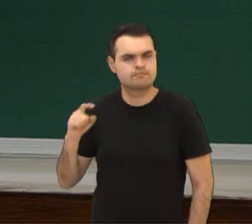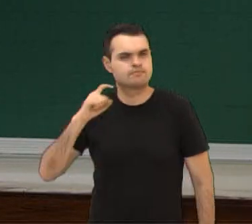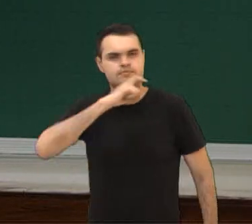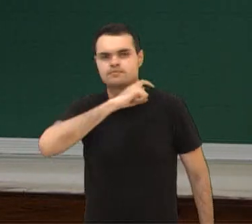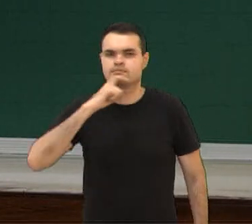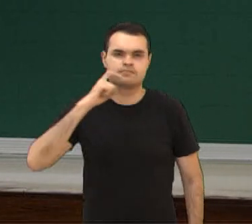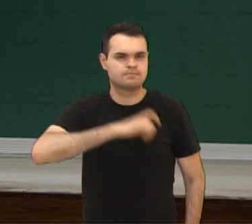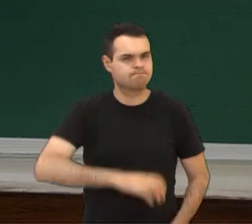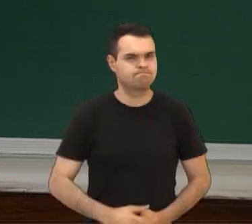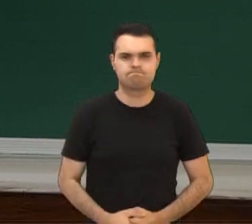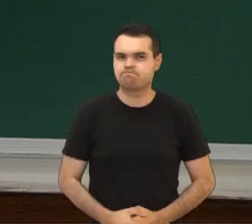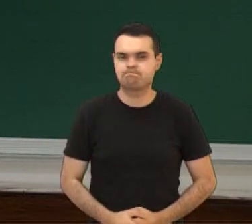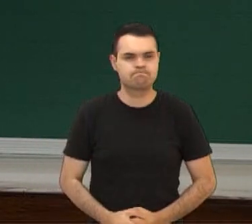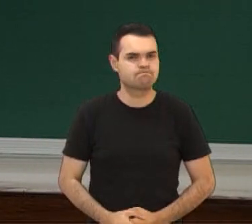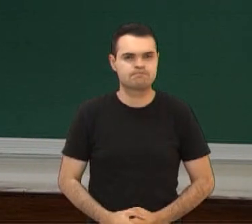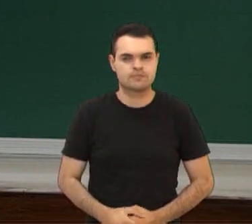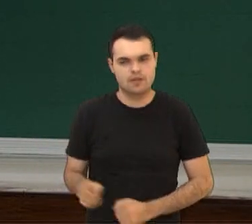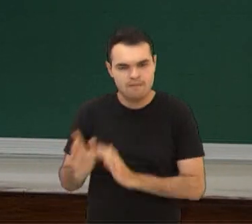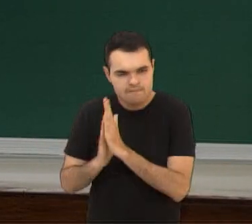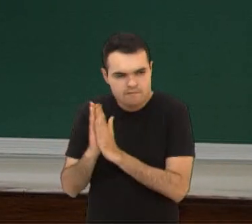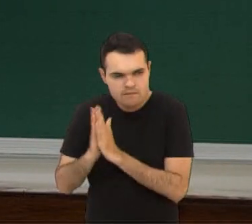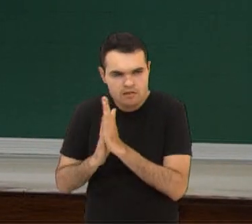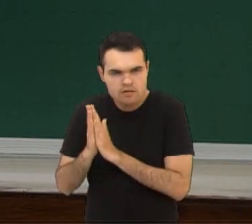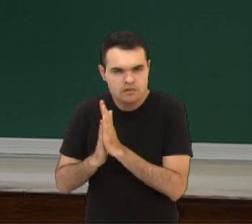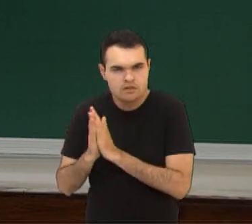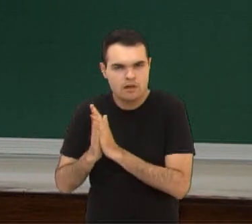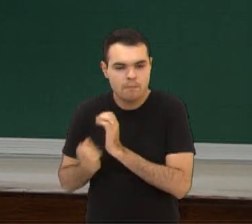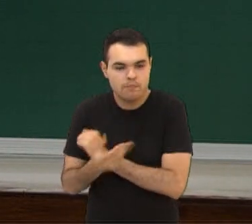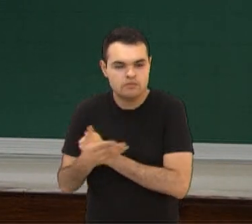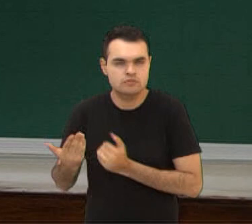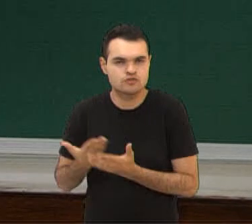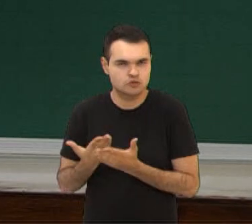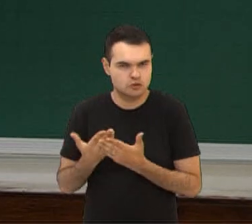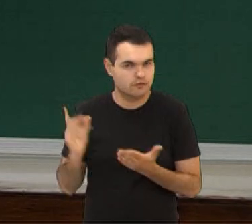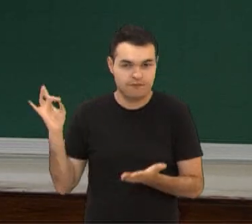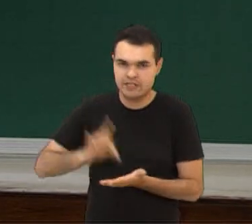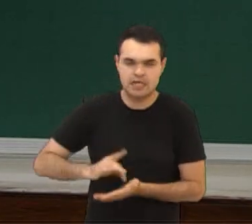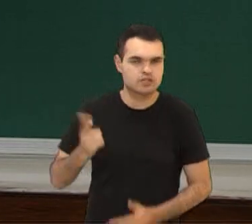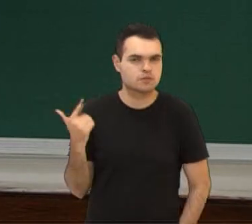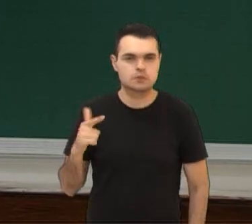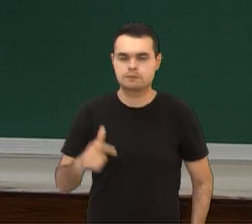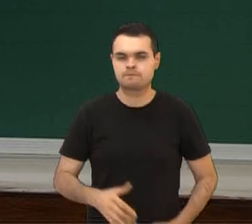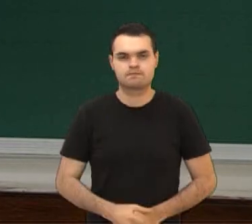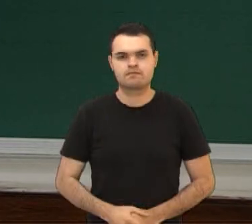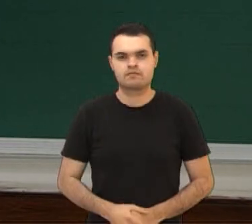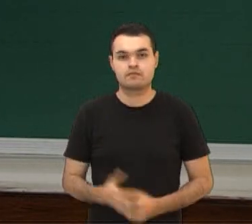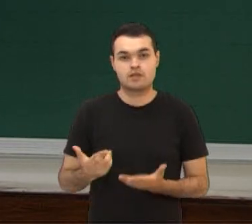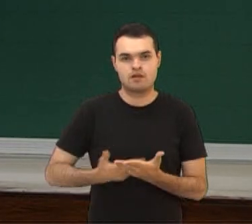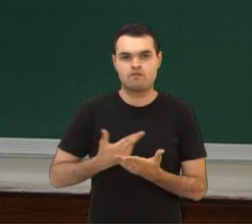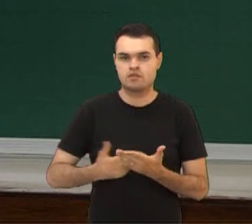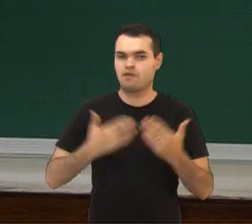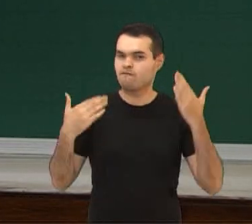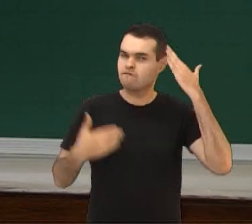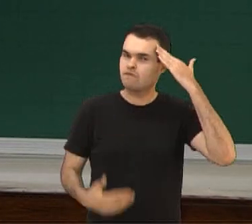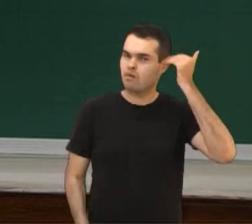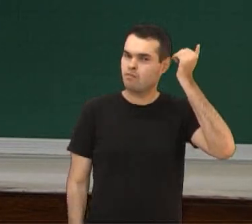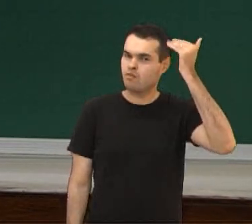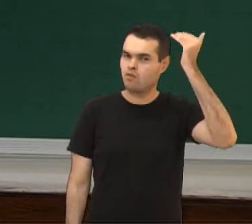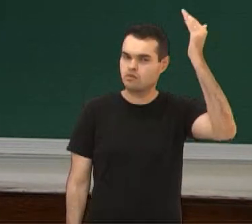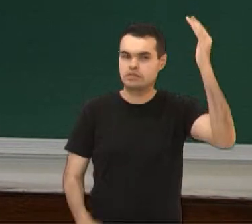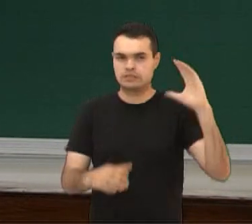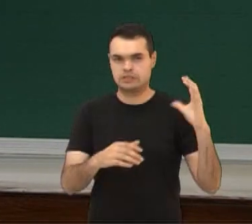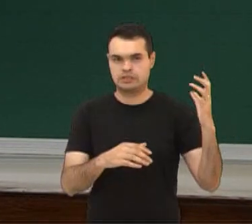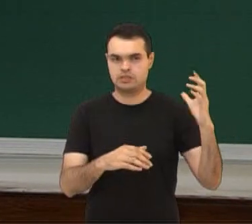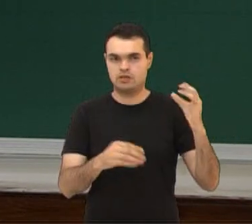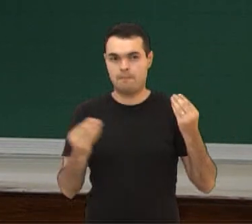mentira. Ele forjou esse estudo, não era verdadeiro. A revista, que era uma revista, inclusive, renomada no meio